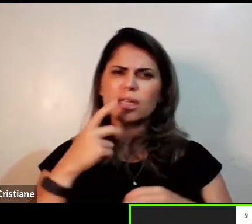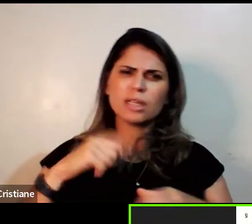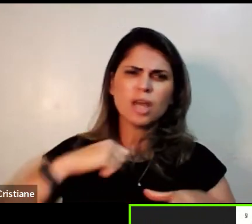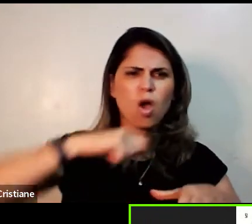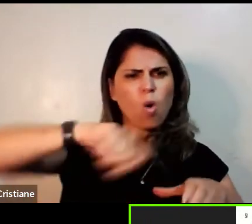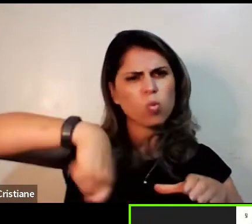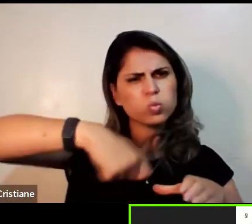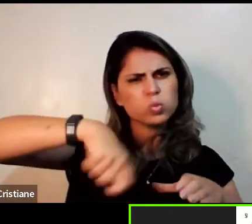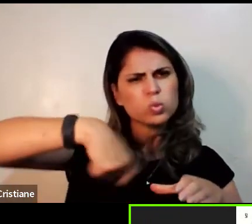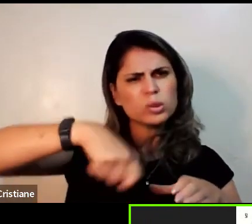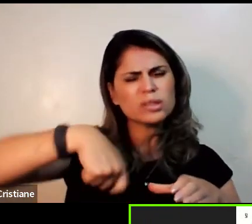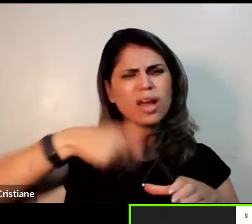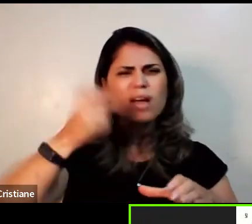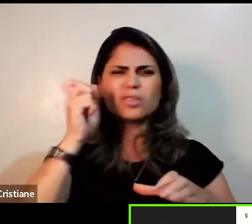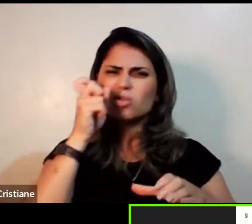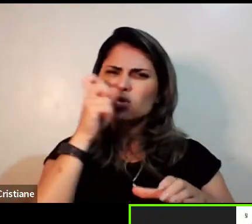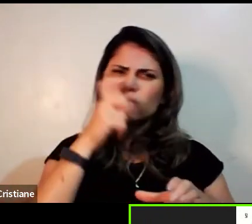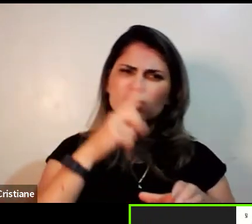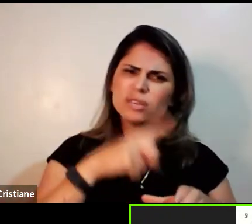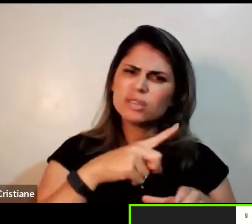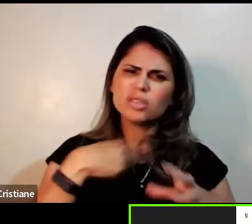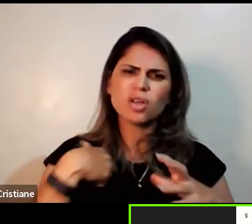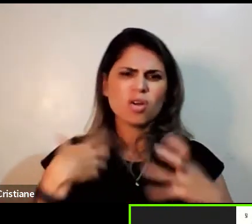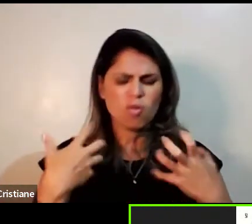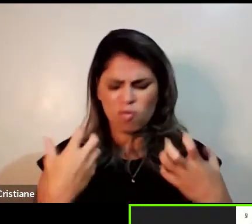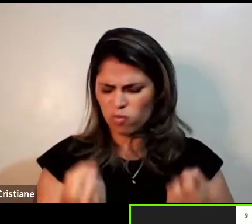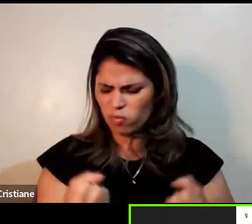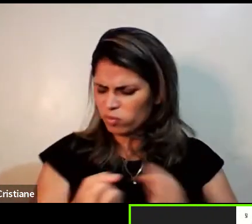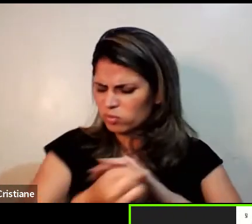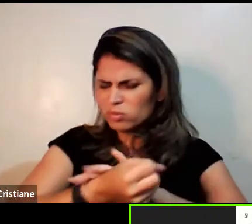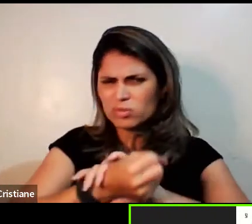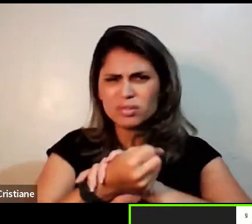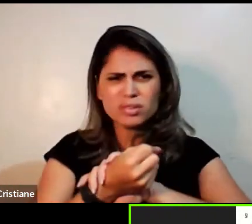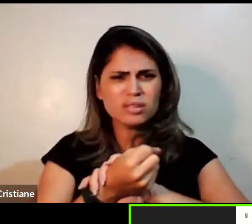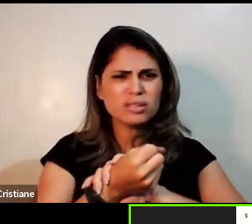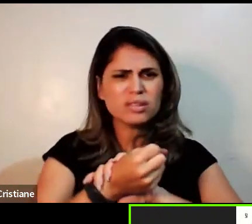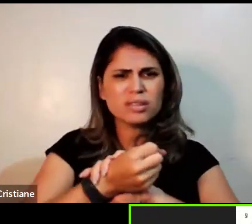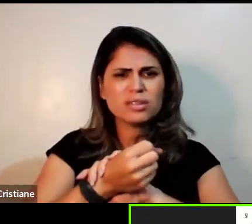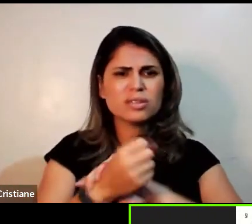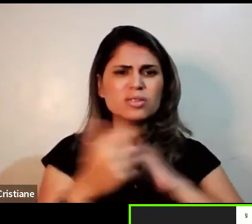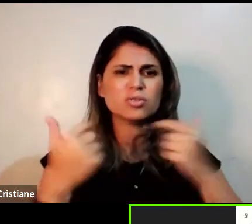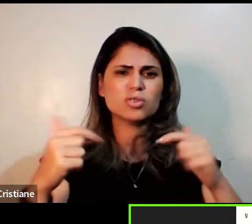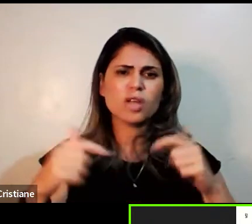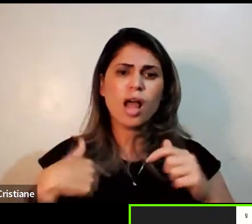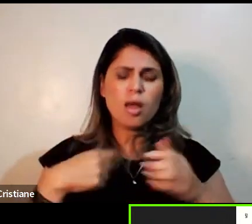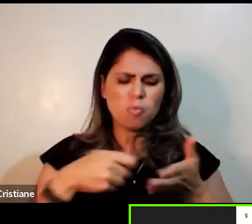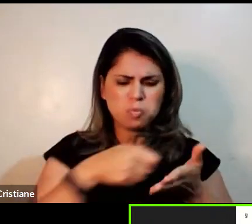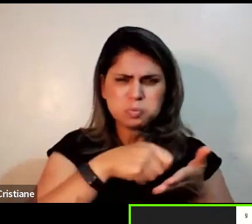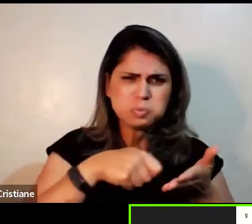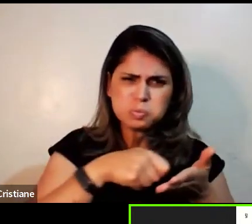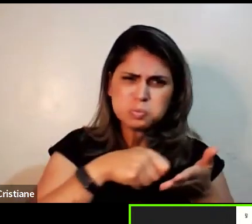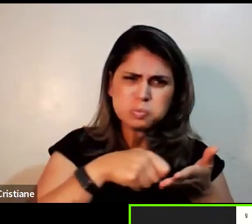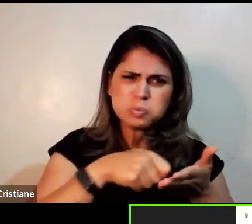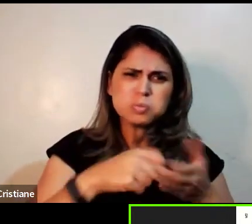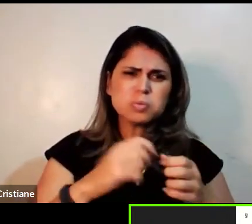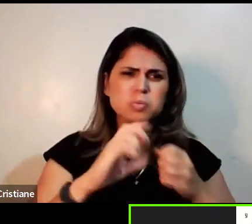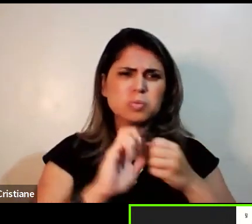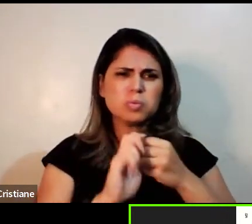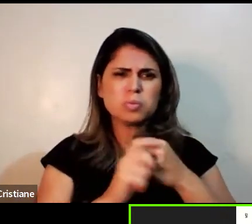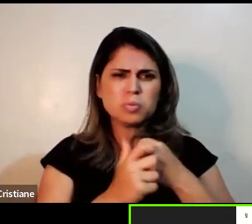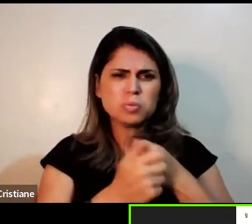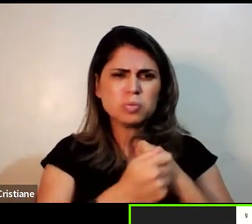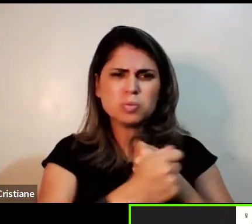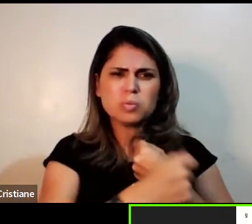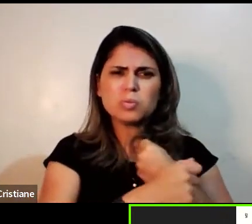cozinhar. Eu fui ficando sem força nos braços e aí para cortar a verdura estava cada vez mais difícil, mesmo